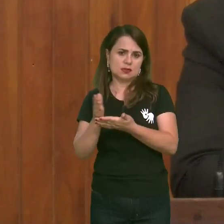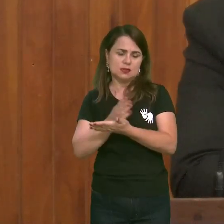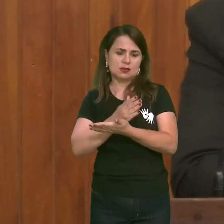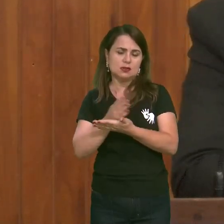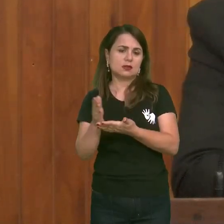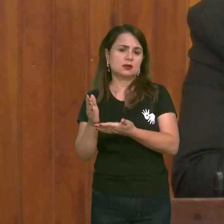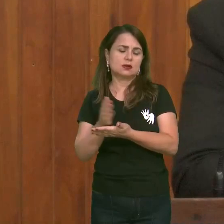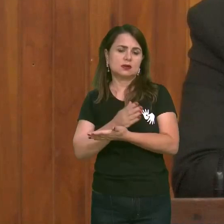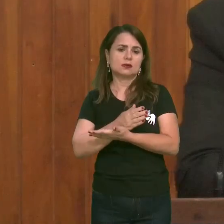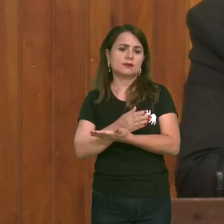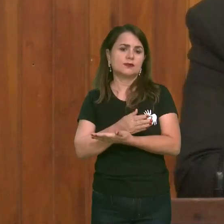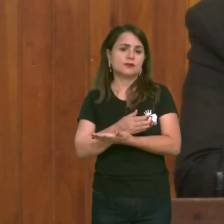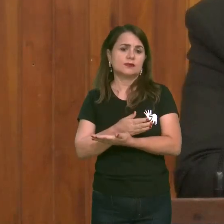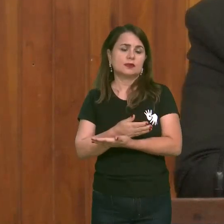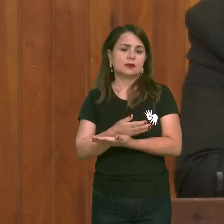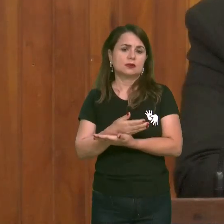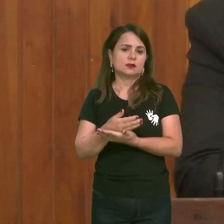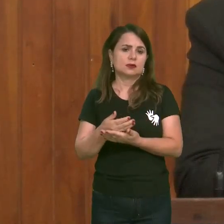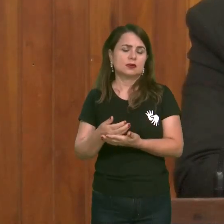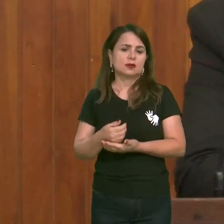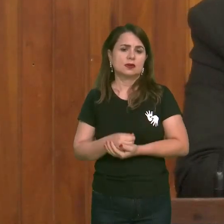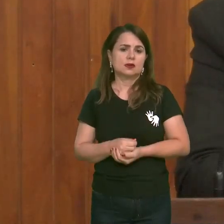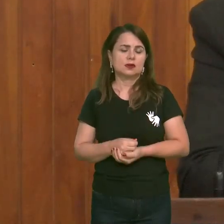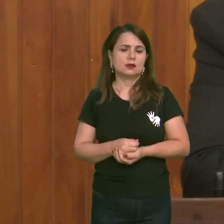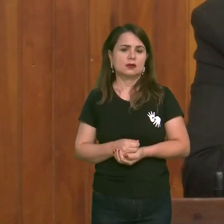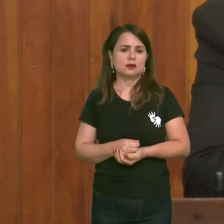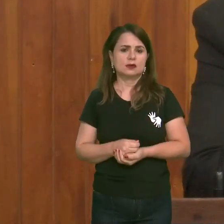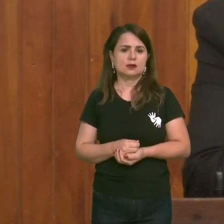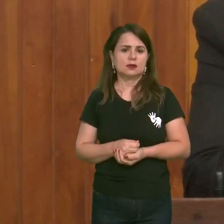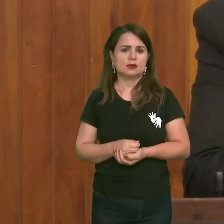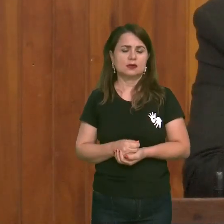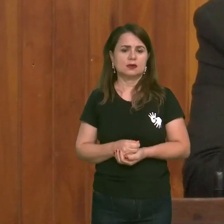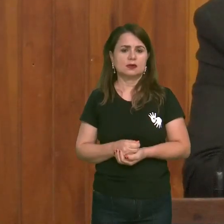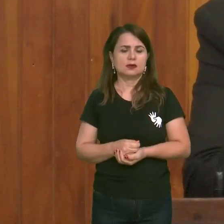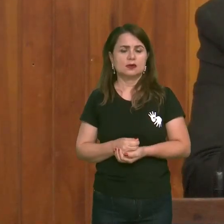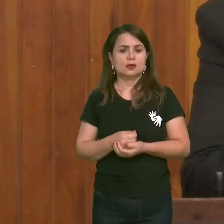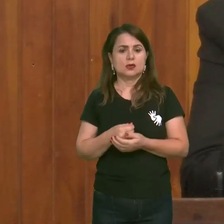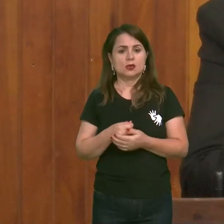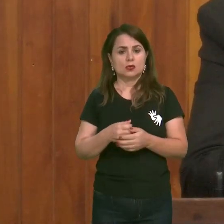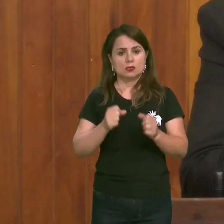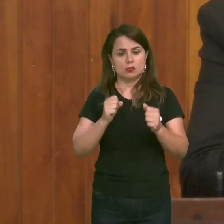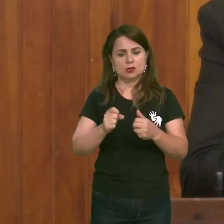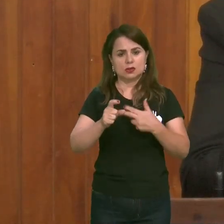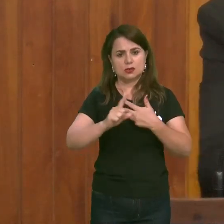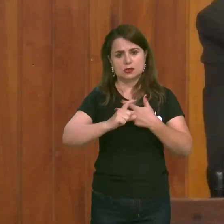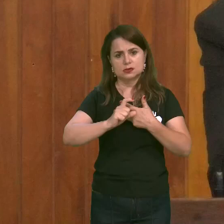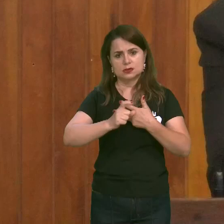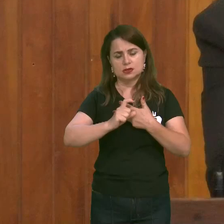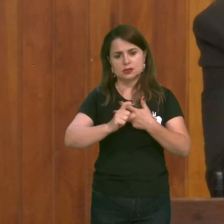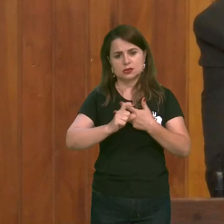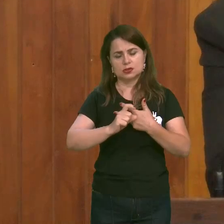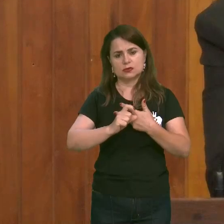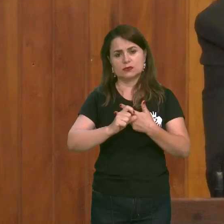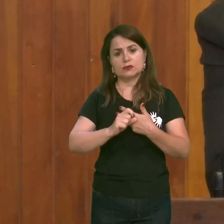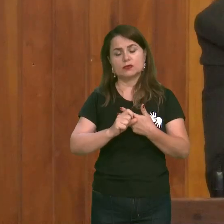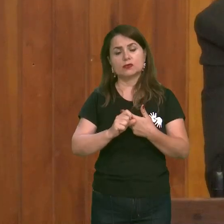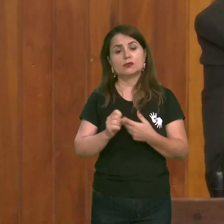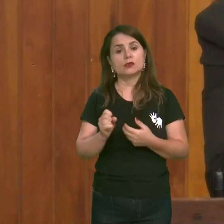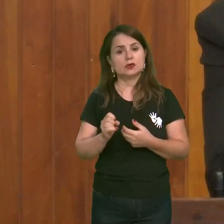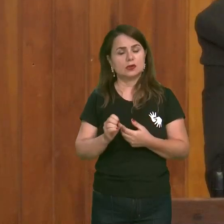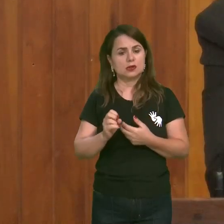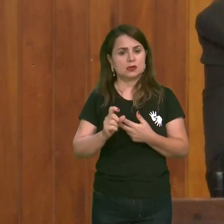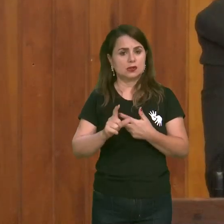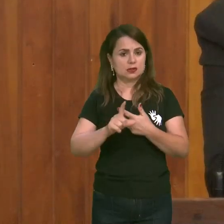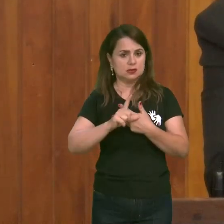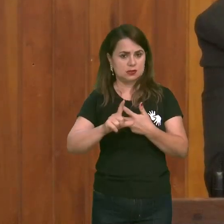dizia Montesquieu lá atrás na separação dos poderes eles sempre disse o poder legislativo ele ele é o mais importante ele